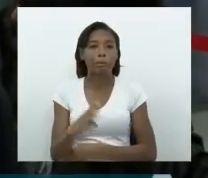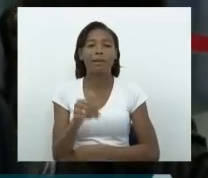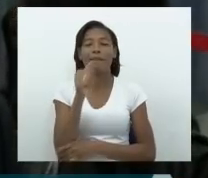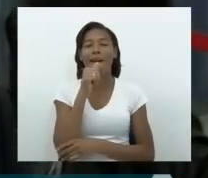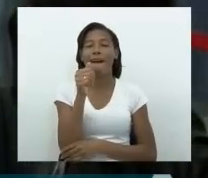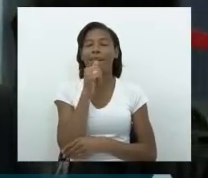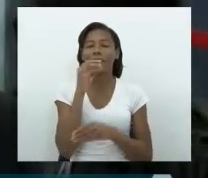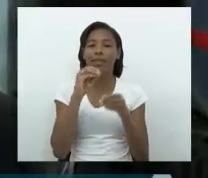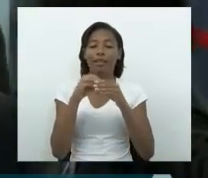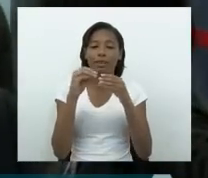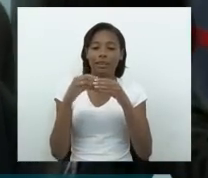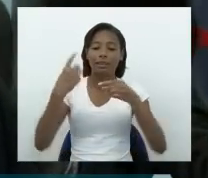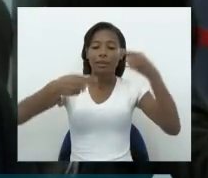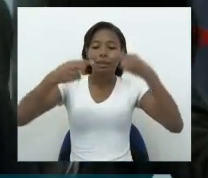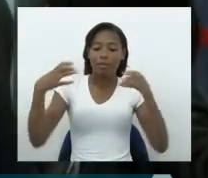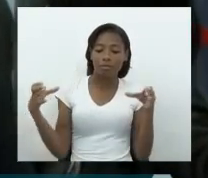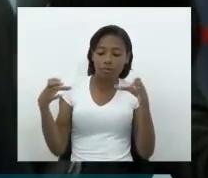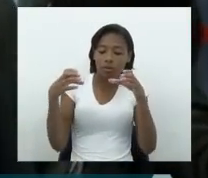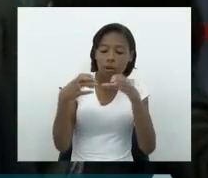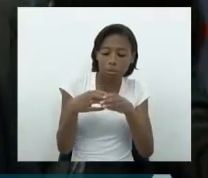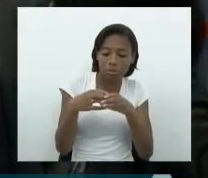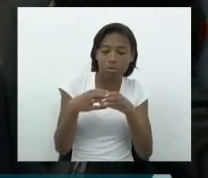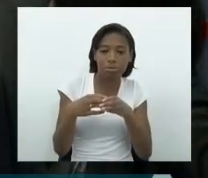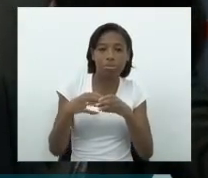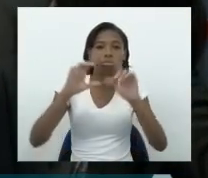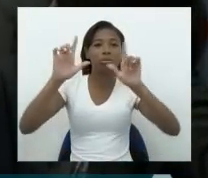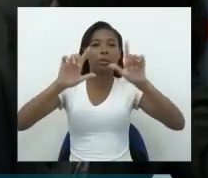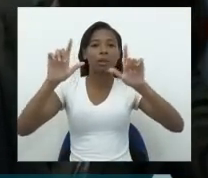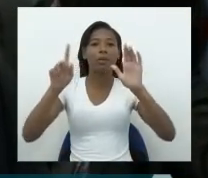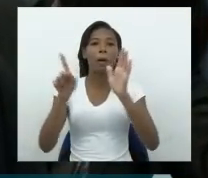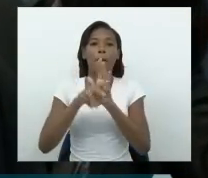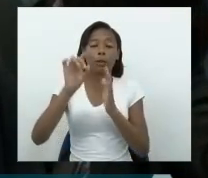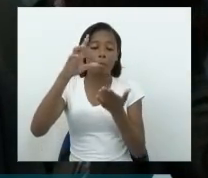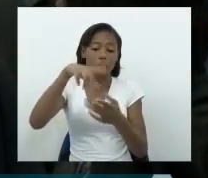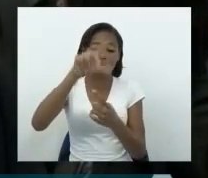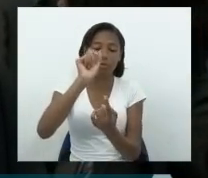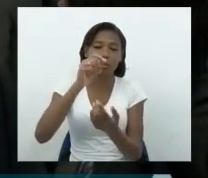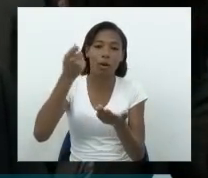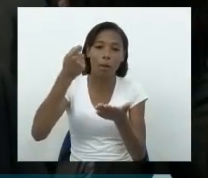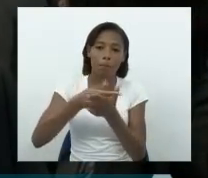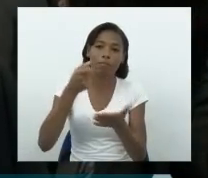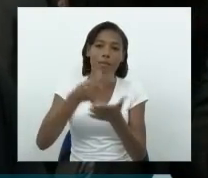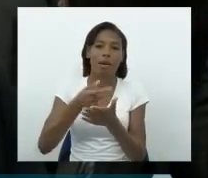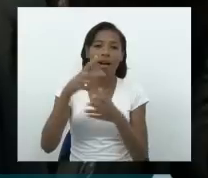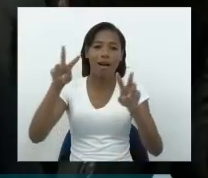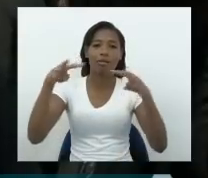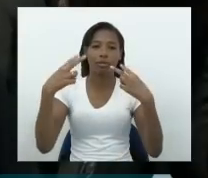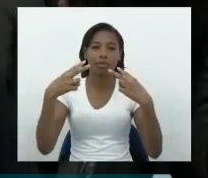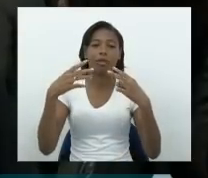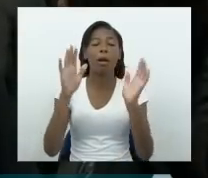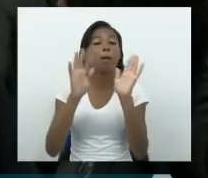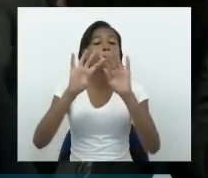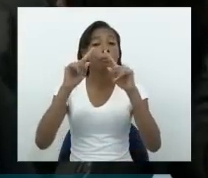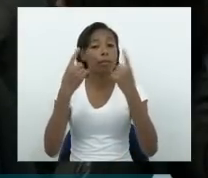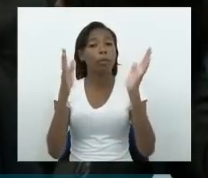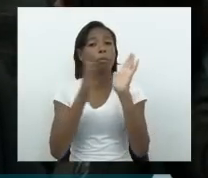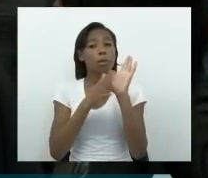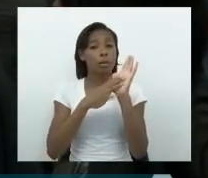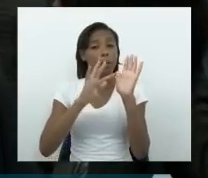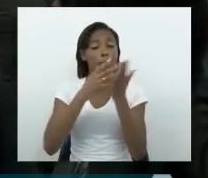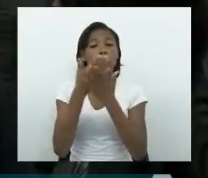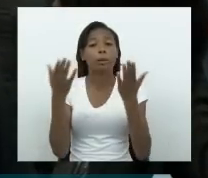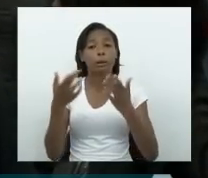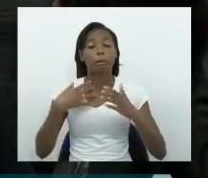tem um debate fechado, com um ciclo de TV de assinantes. Porém, parabéns à TV Câmara, parabéns à iniciativa,